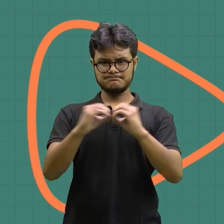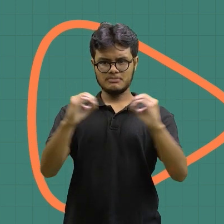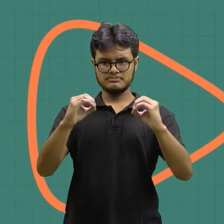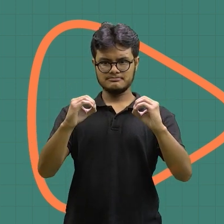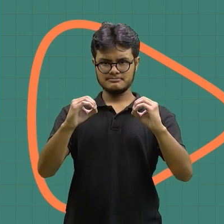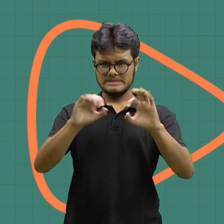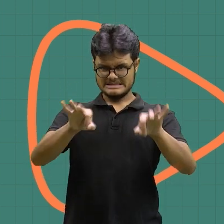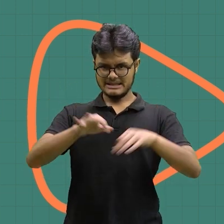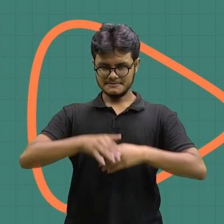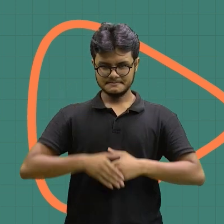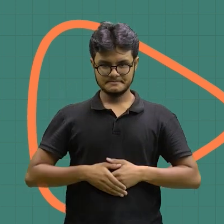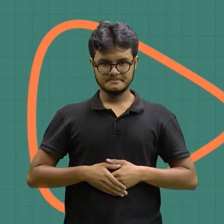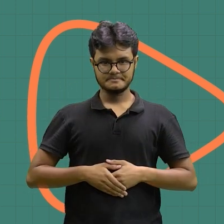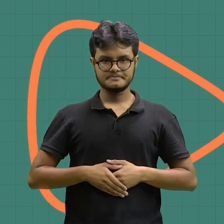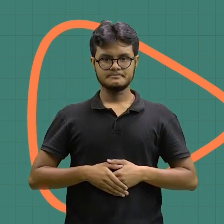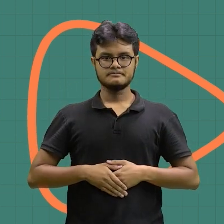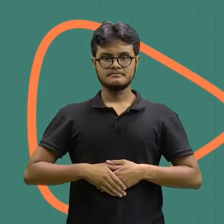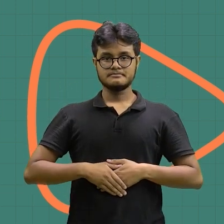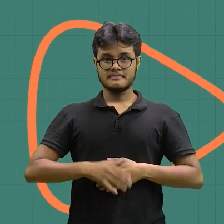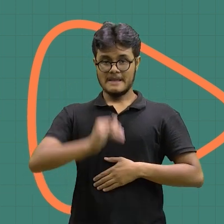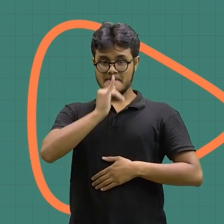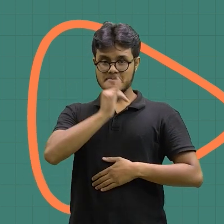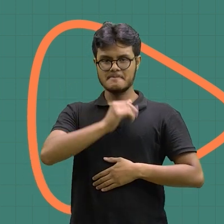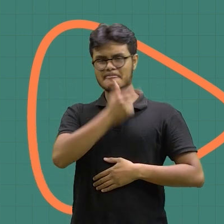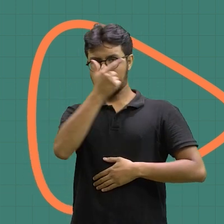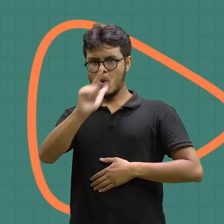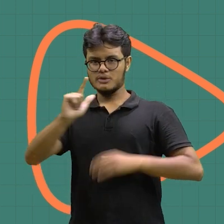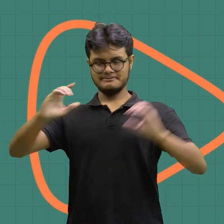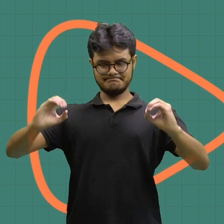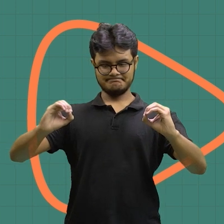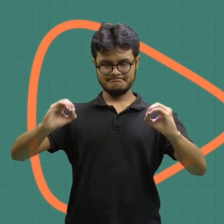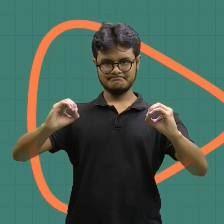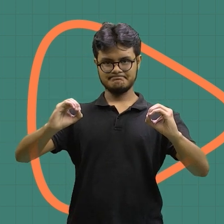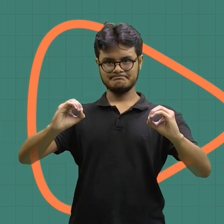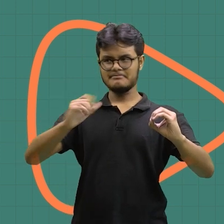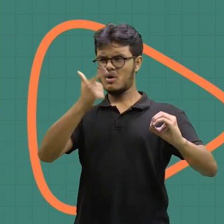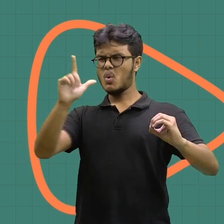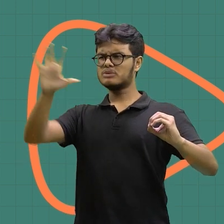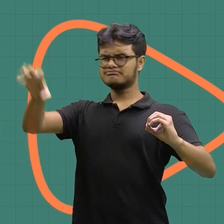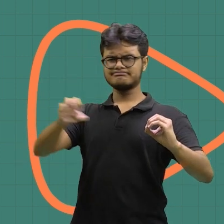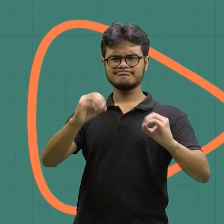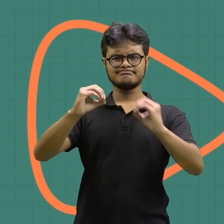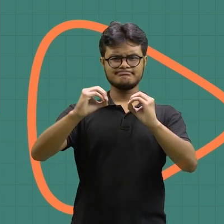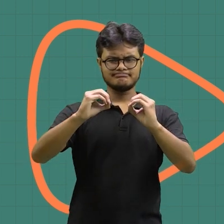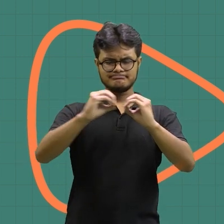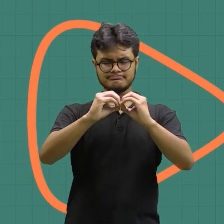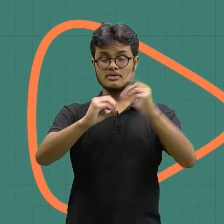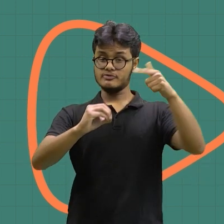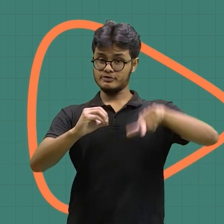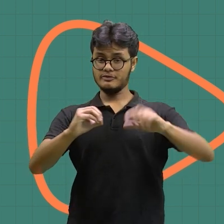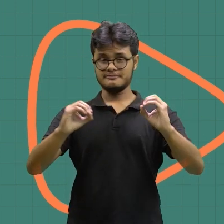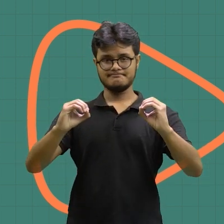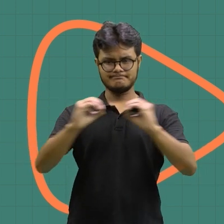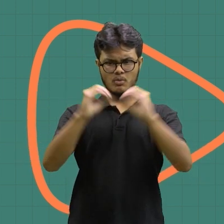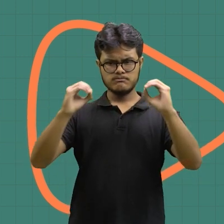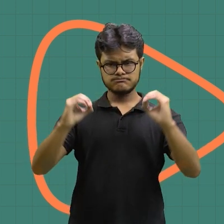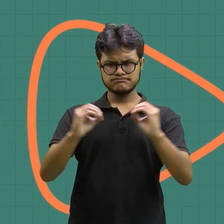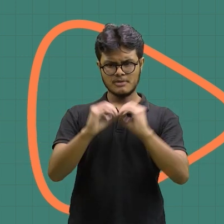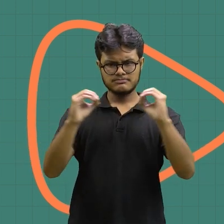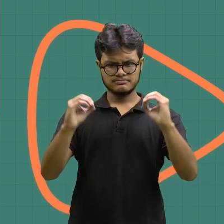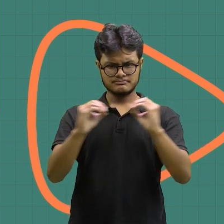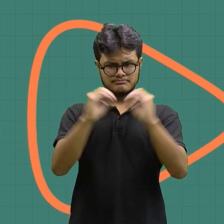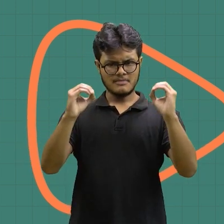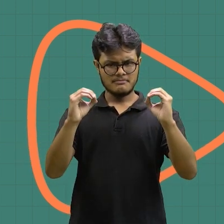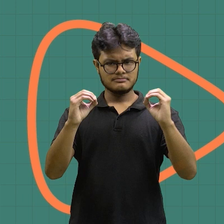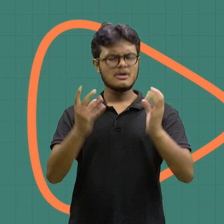a X. Pega-se outra esfera eletricamente neutra e repete o procedimento com a esfera X, descartando novamente a esfera que